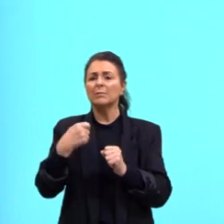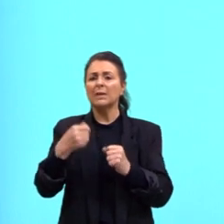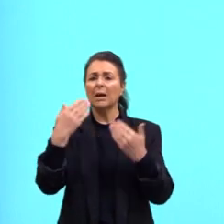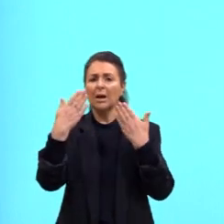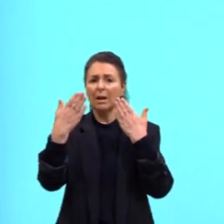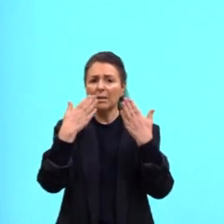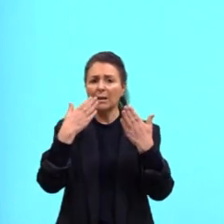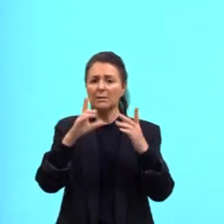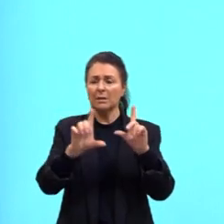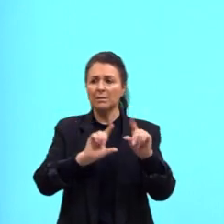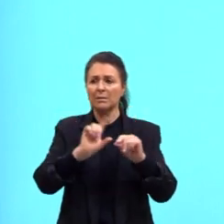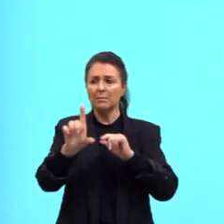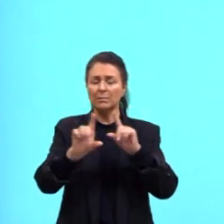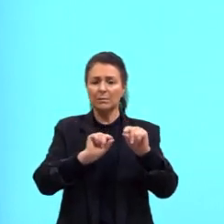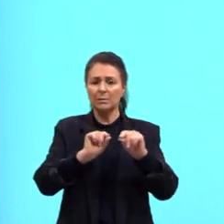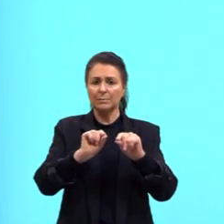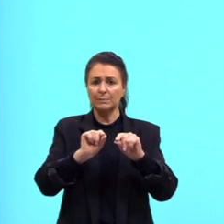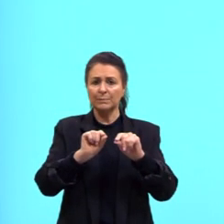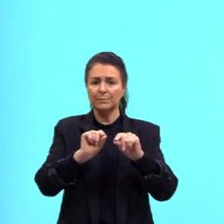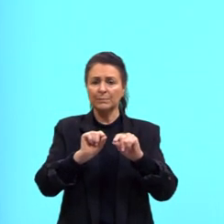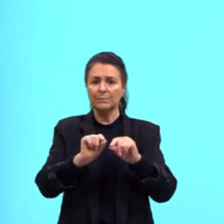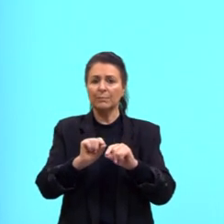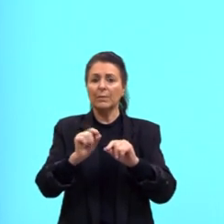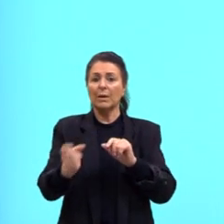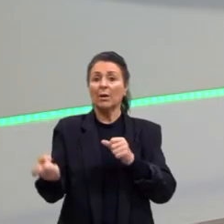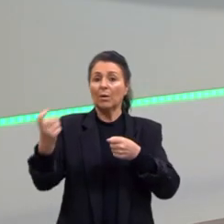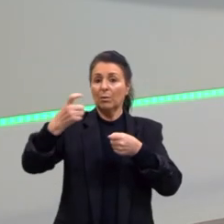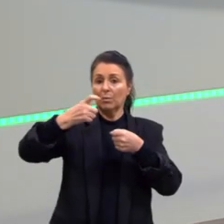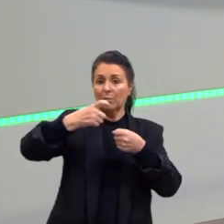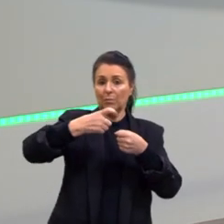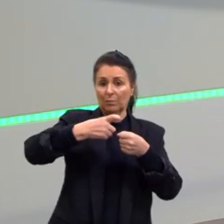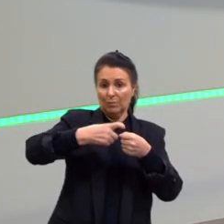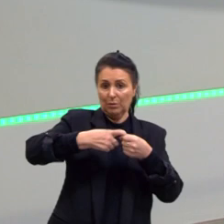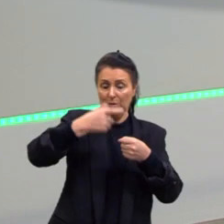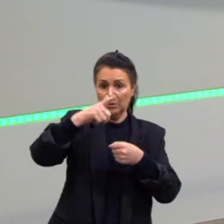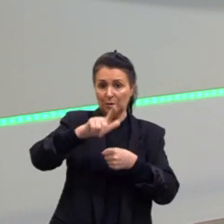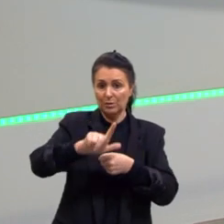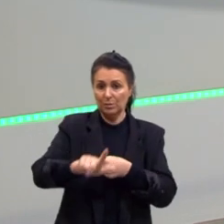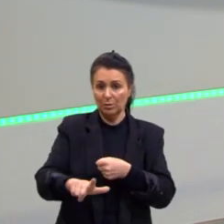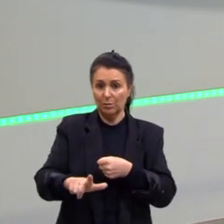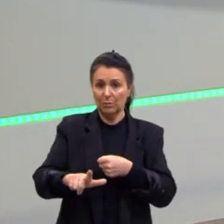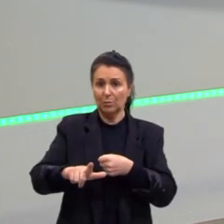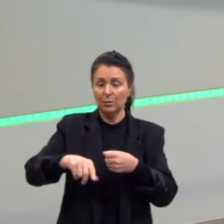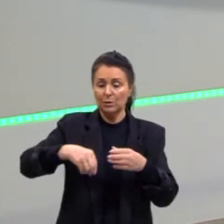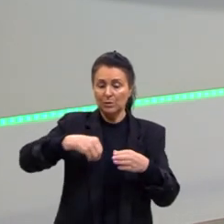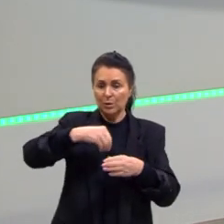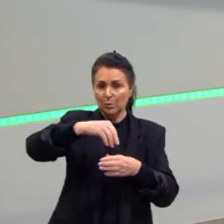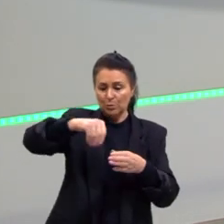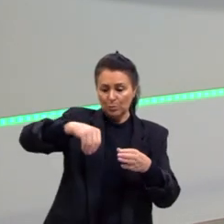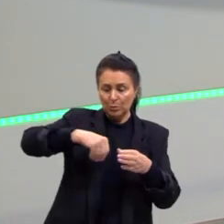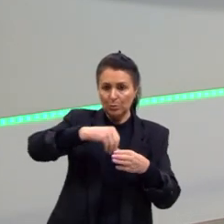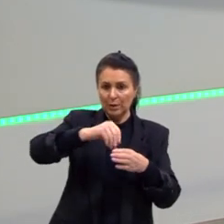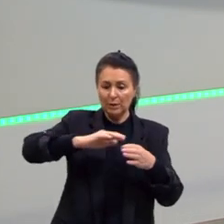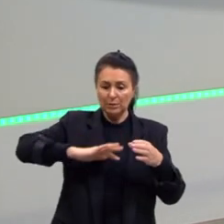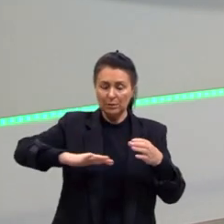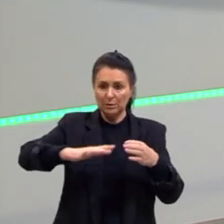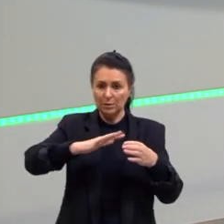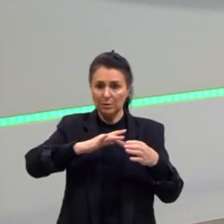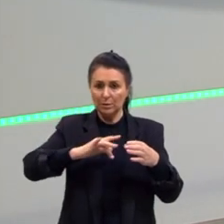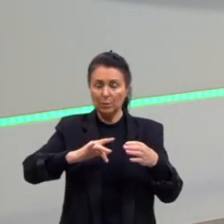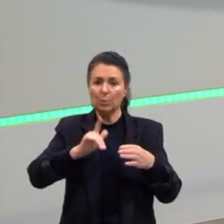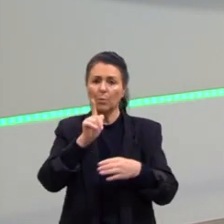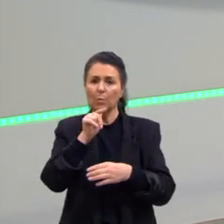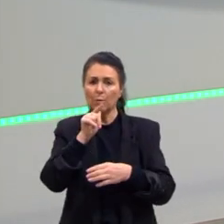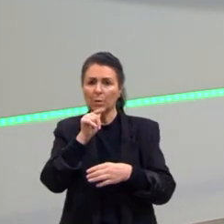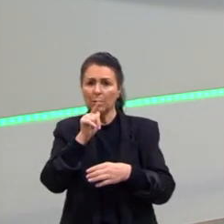as opções Tô voltando aqui para questão se diluir né se eu preparar essa solução com água destilada